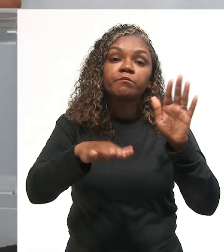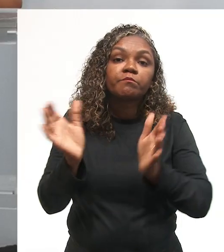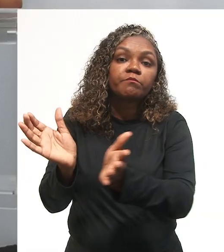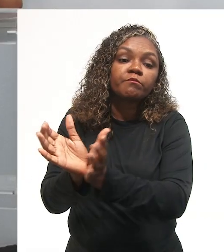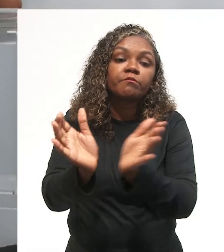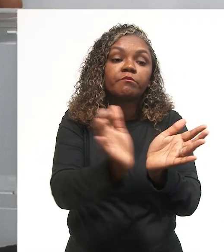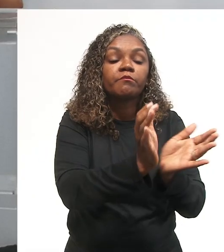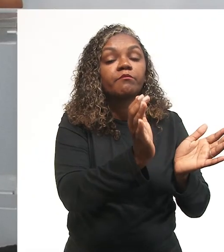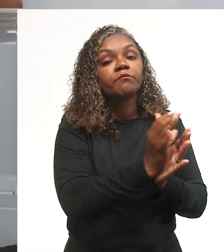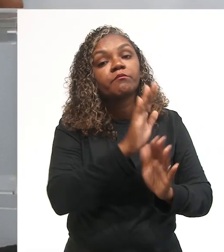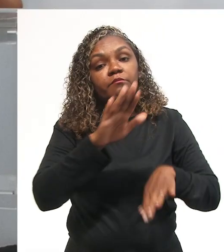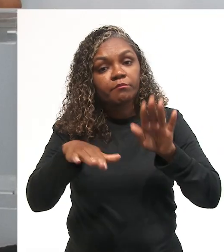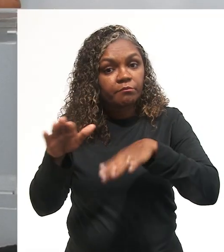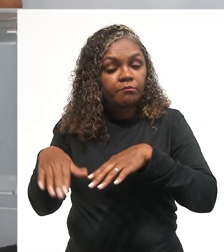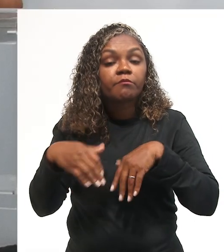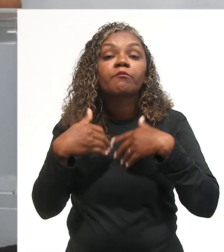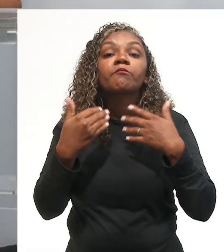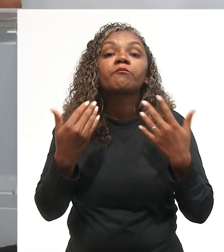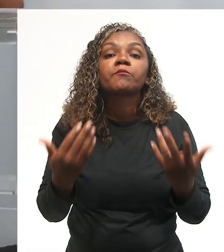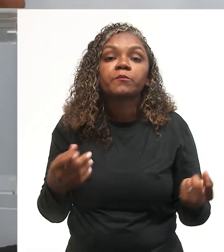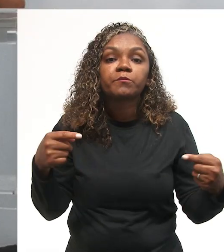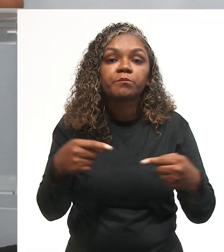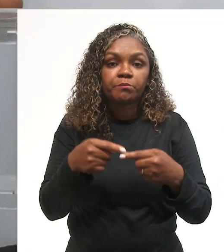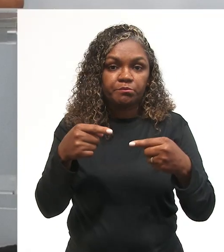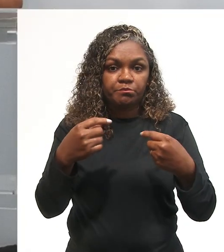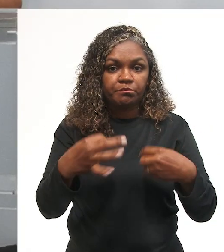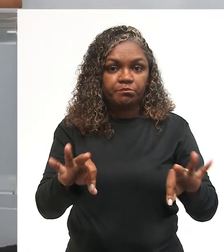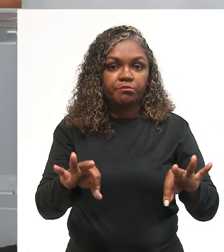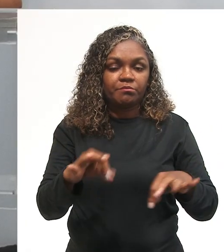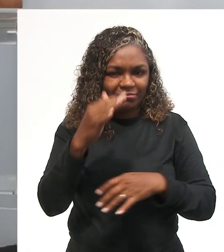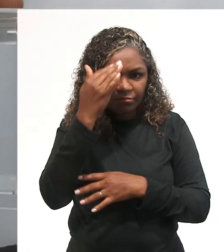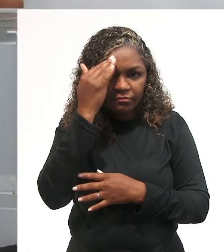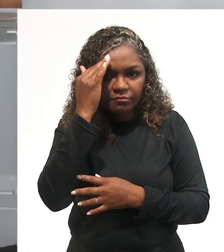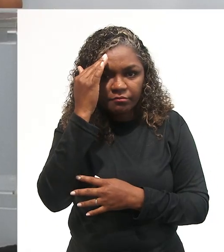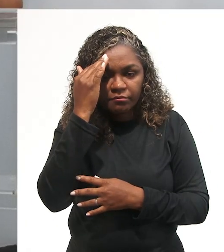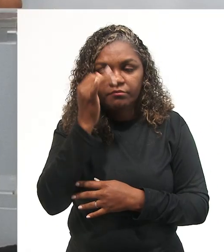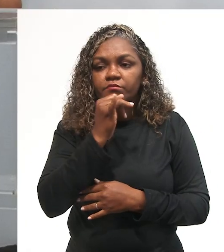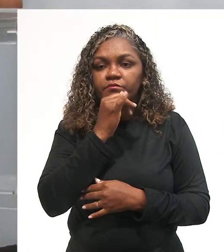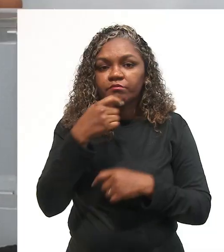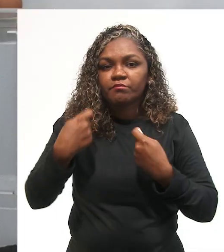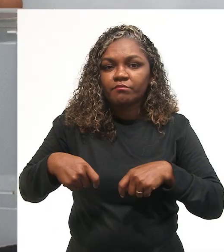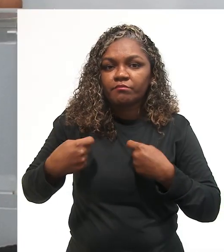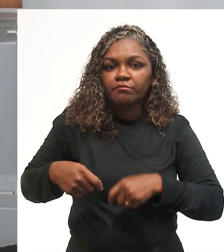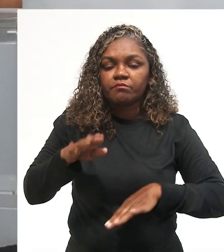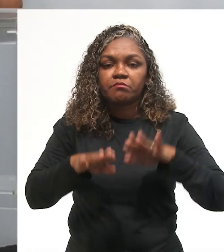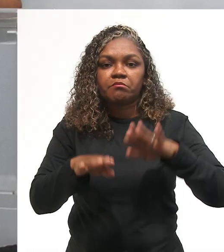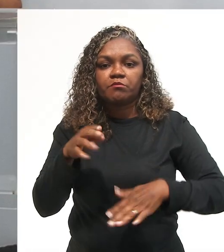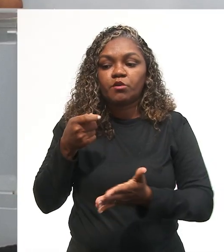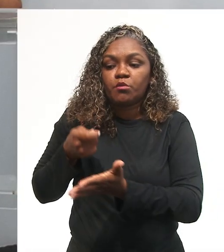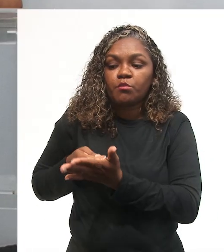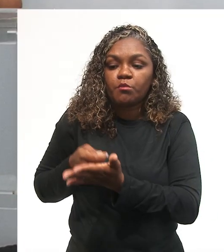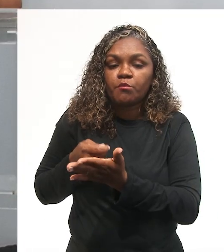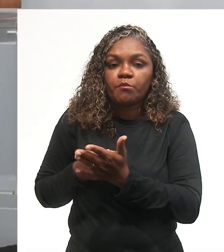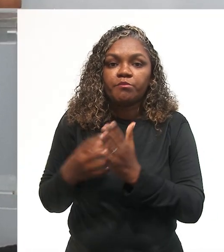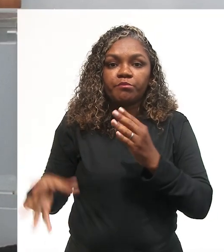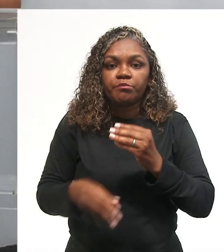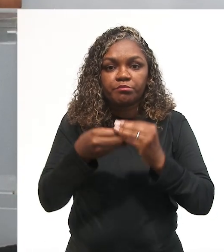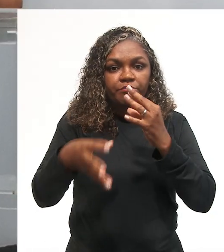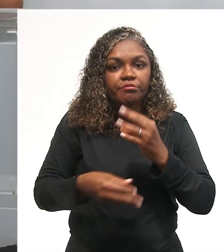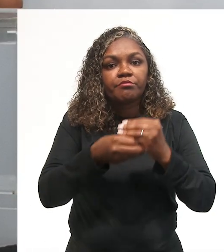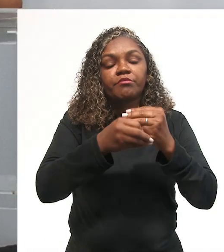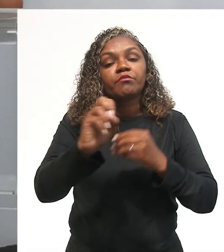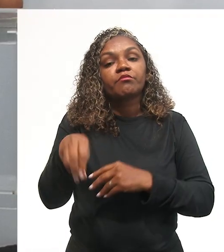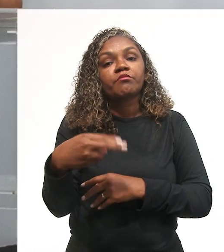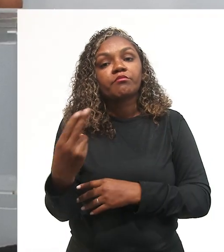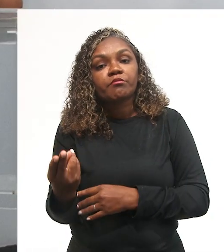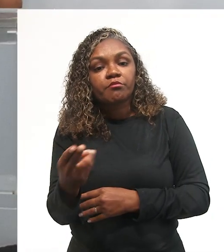público, como eu já falei, né? Do direcionamento que se dá. Algumas necessidades podem exigir elementos adicionais